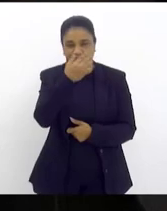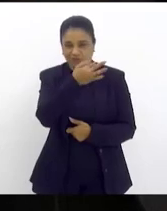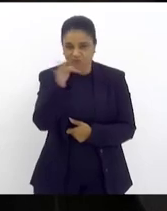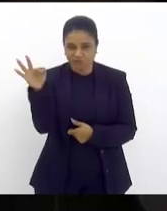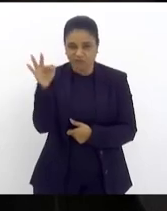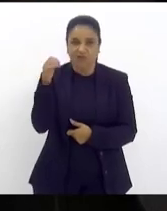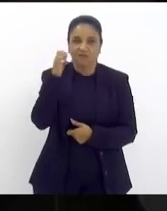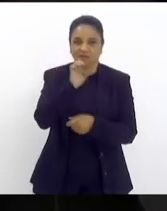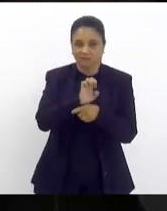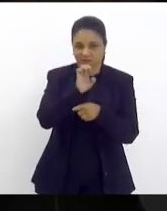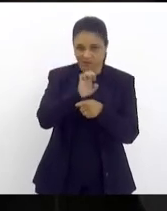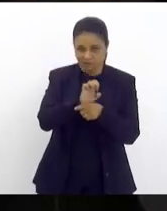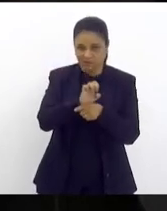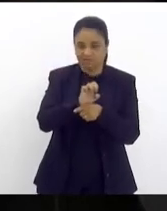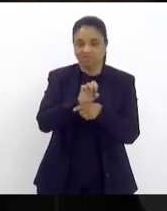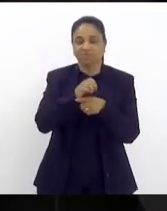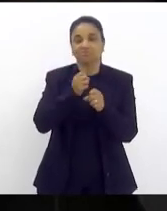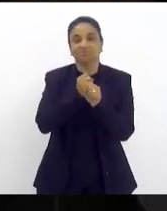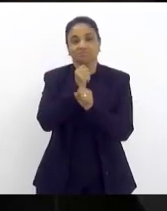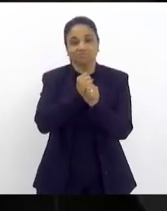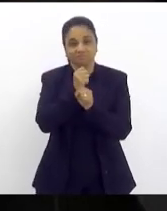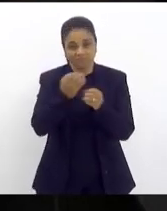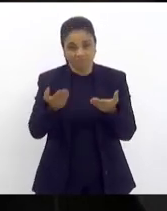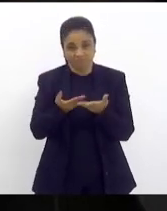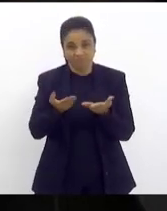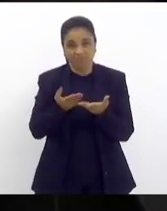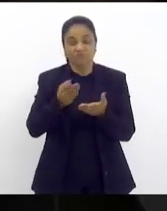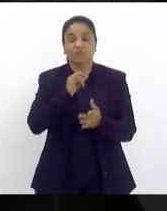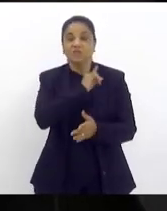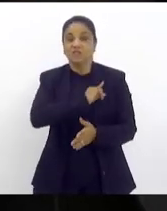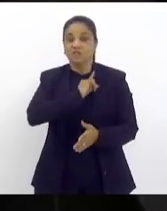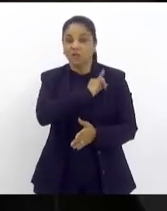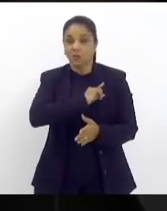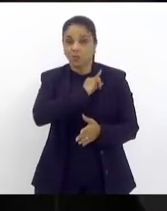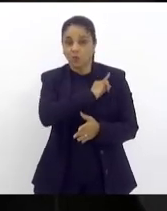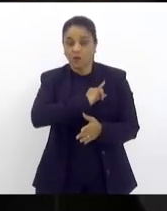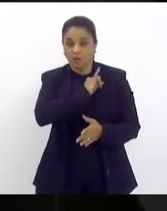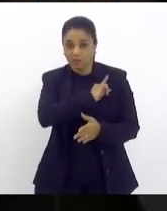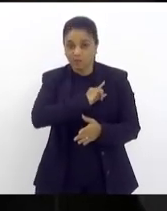federais e estaduais. Esse ano, Itaguaí já tem